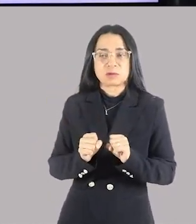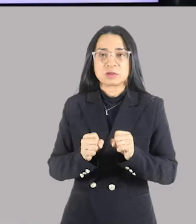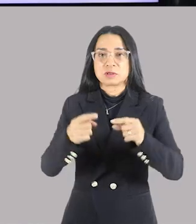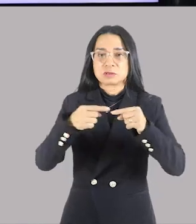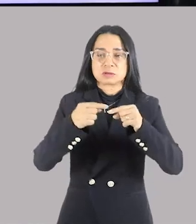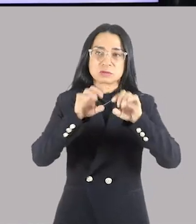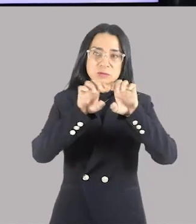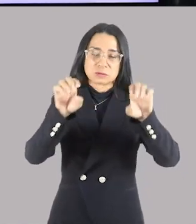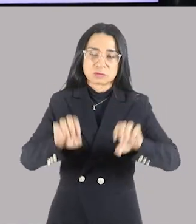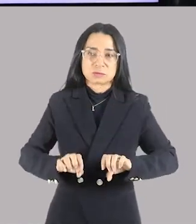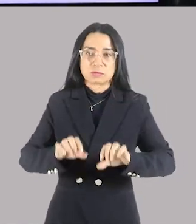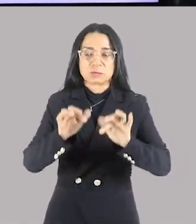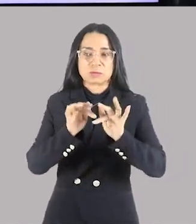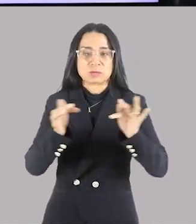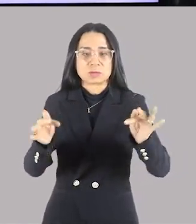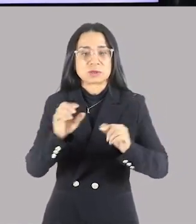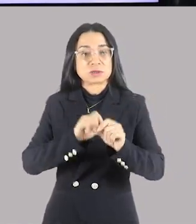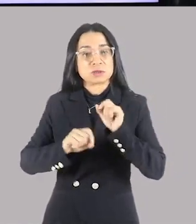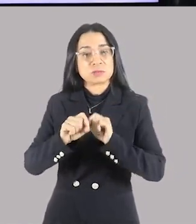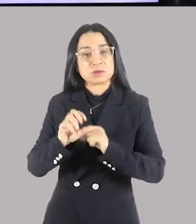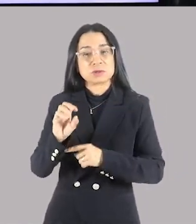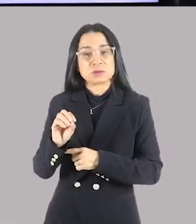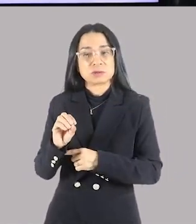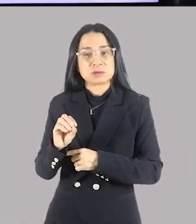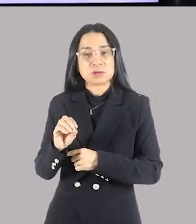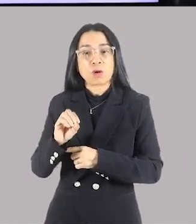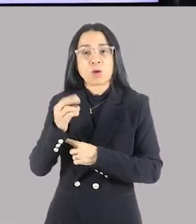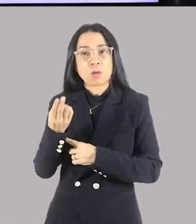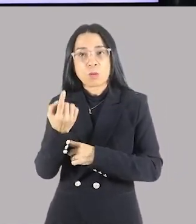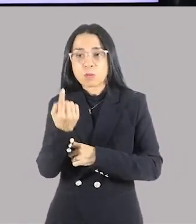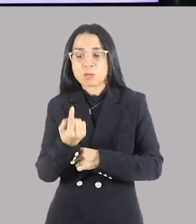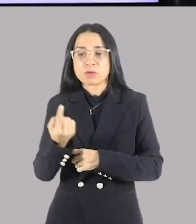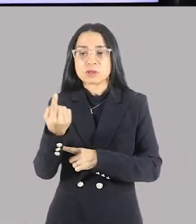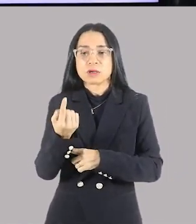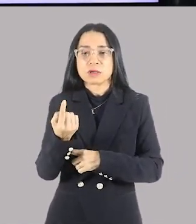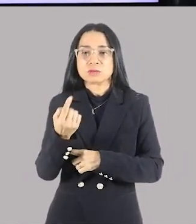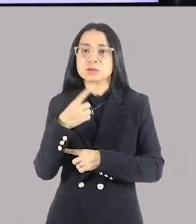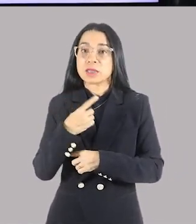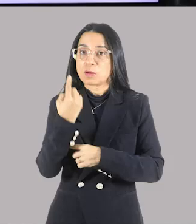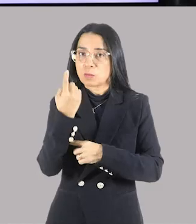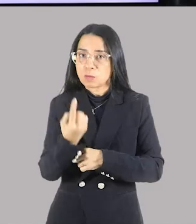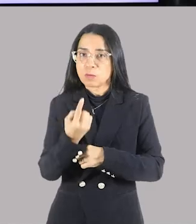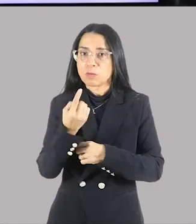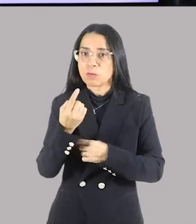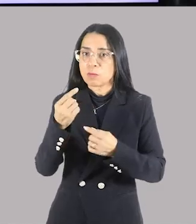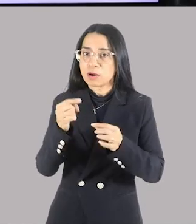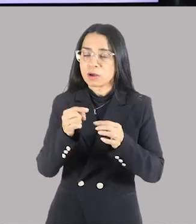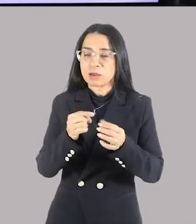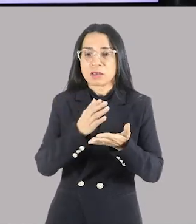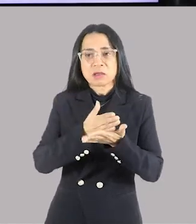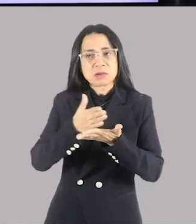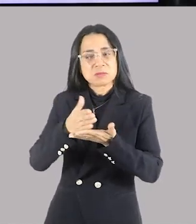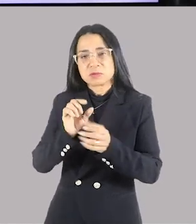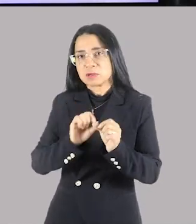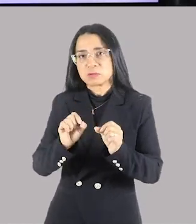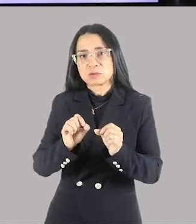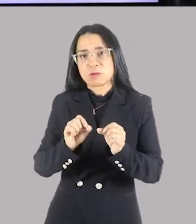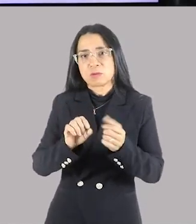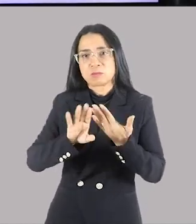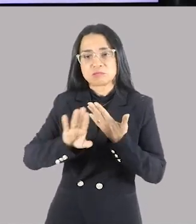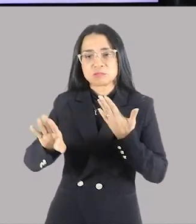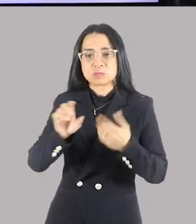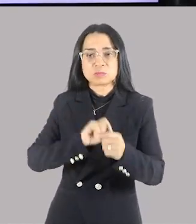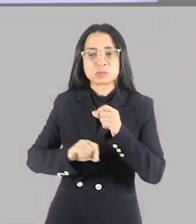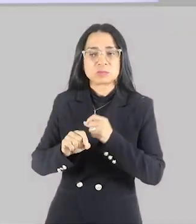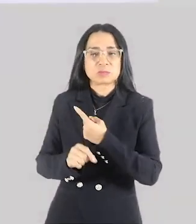estrutura, órgãos simples ou unitários, porque ali existe só uma divisão, não existem várias divisões internas, como é o caso, por exemplo,